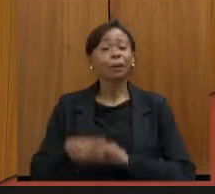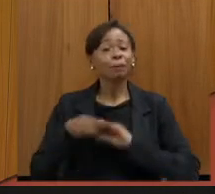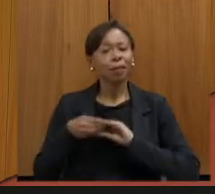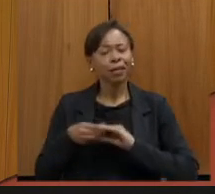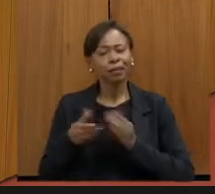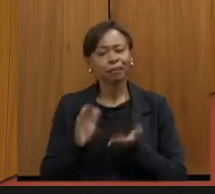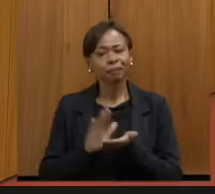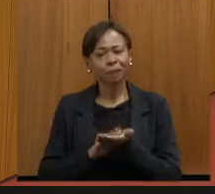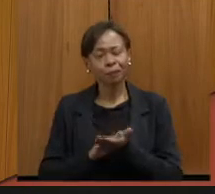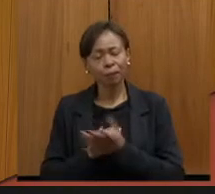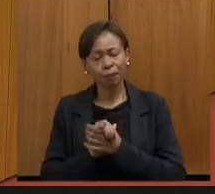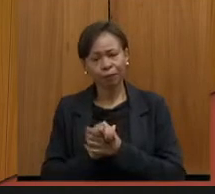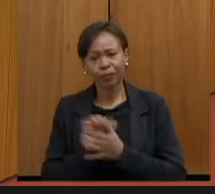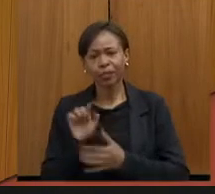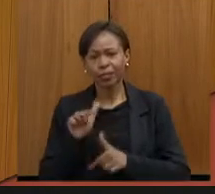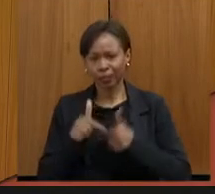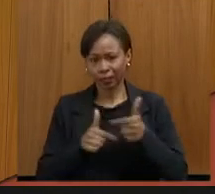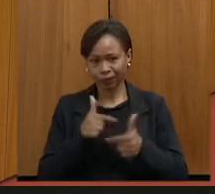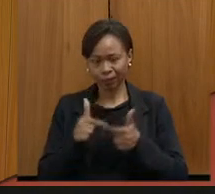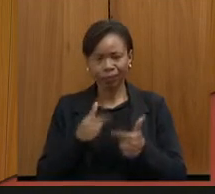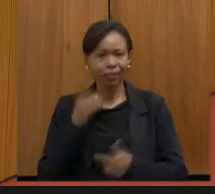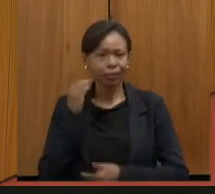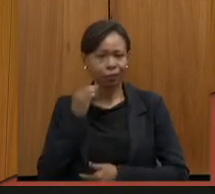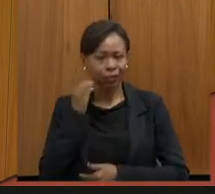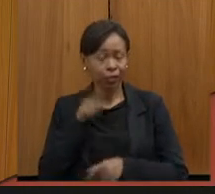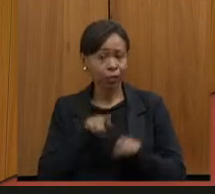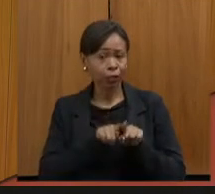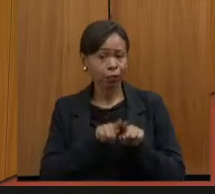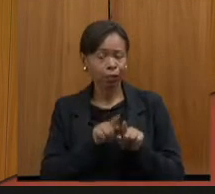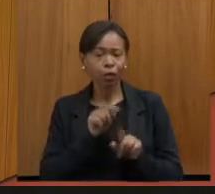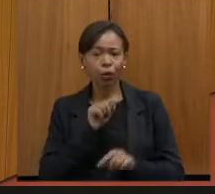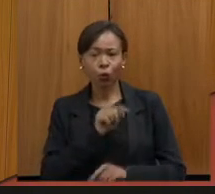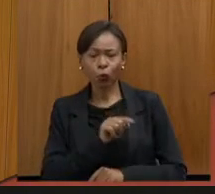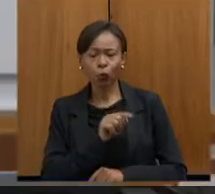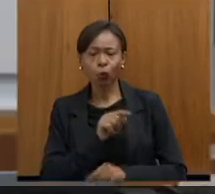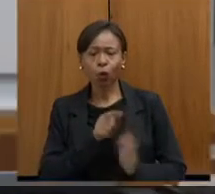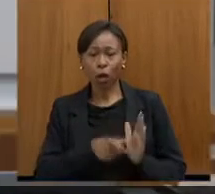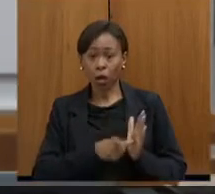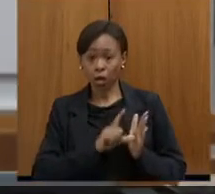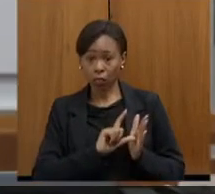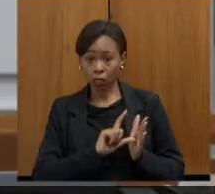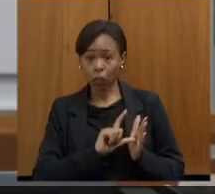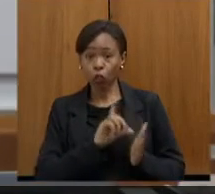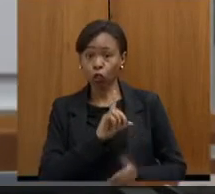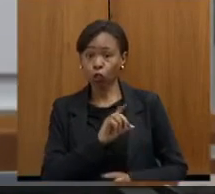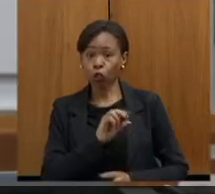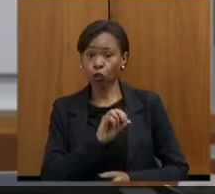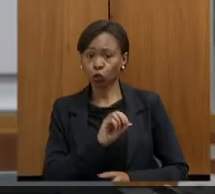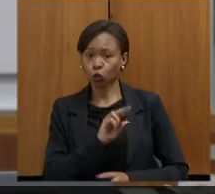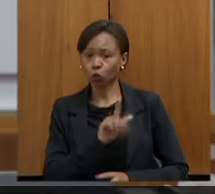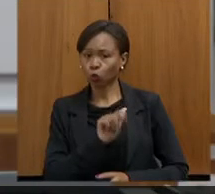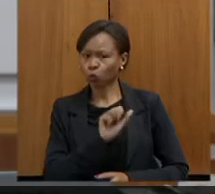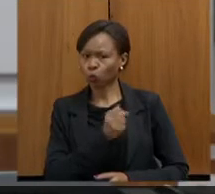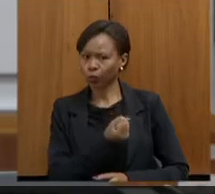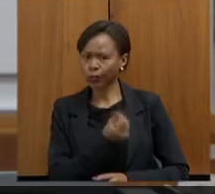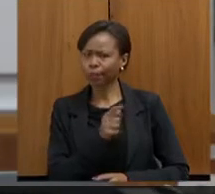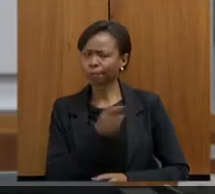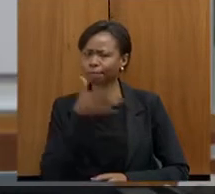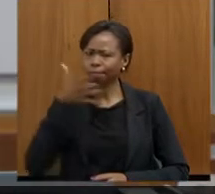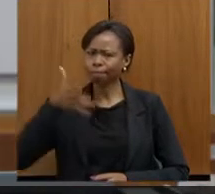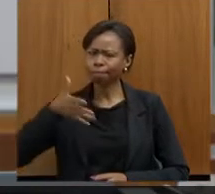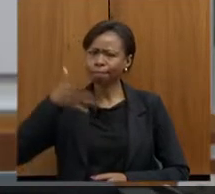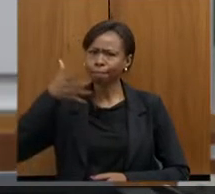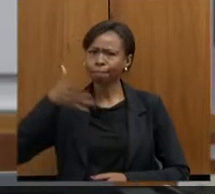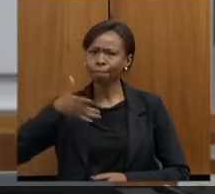trabalho, parabenizar também a fala do colega, que foi bastante abrangente